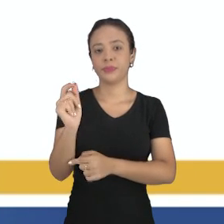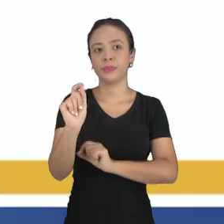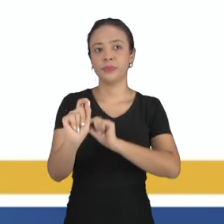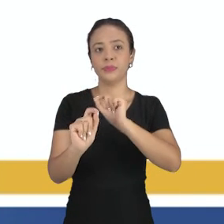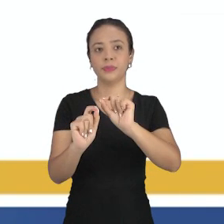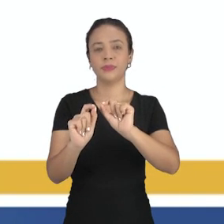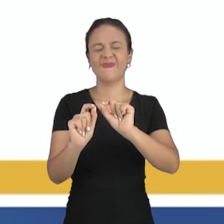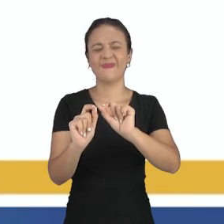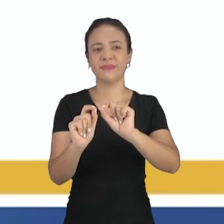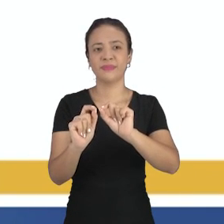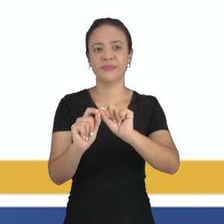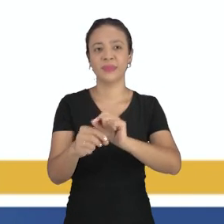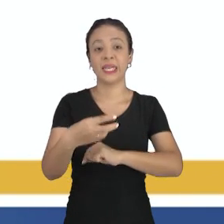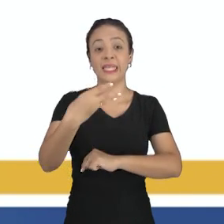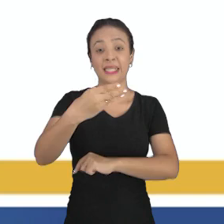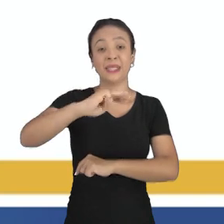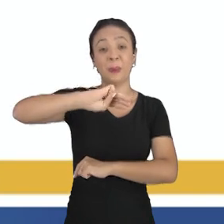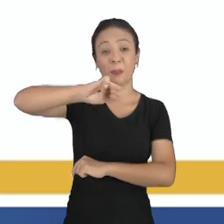o